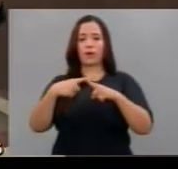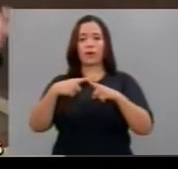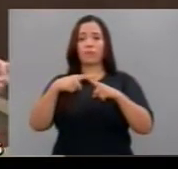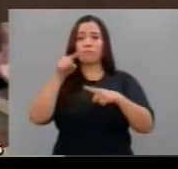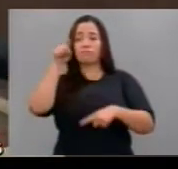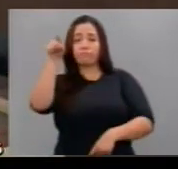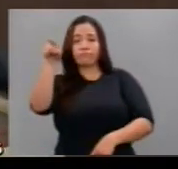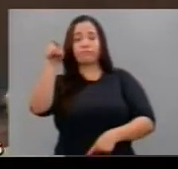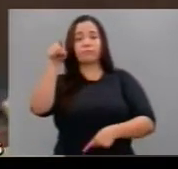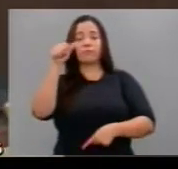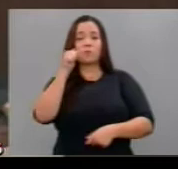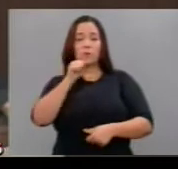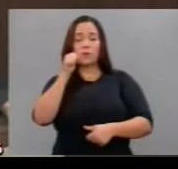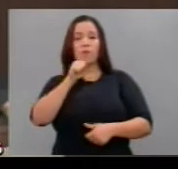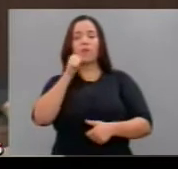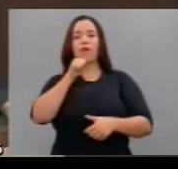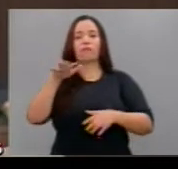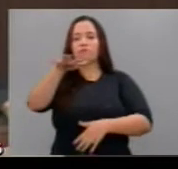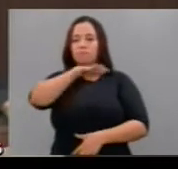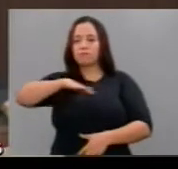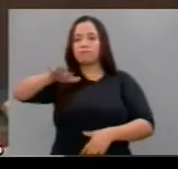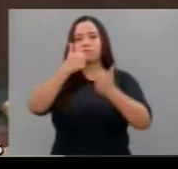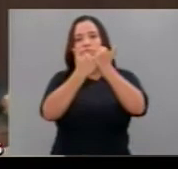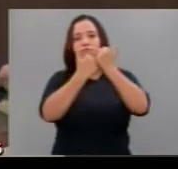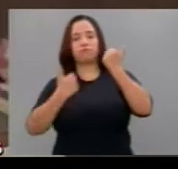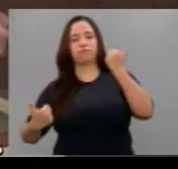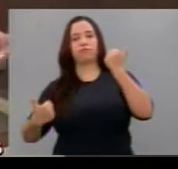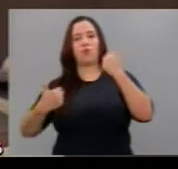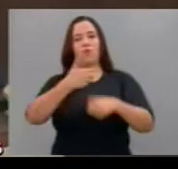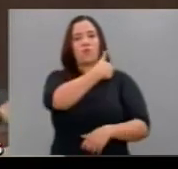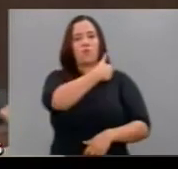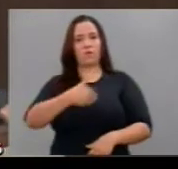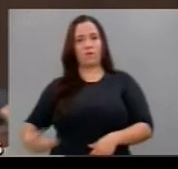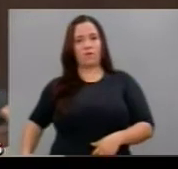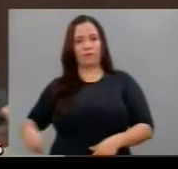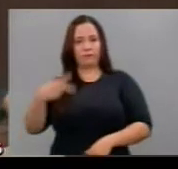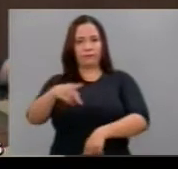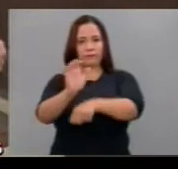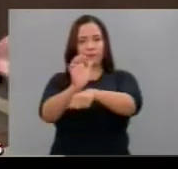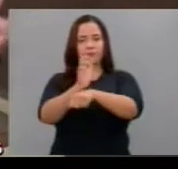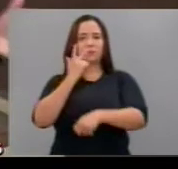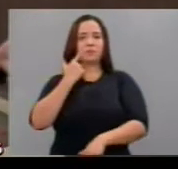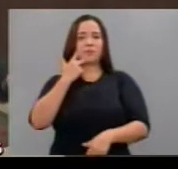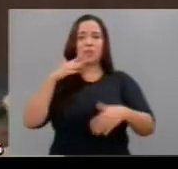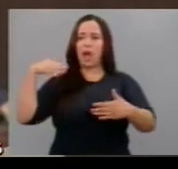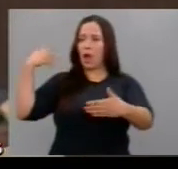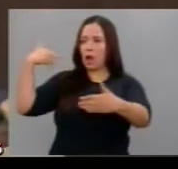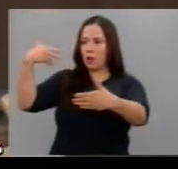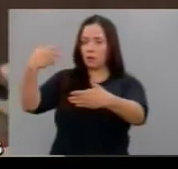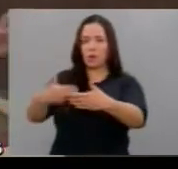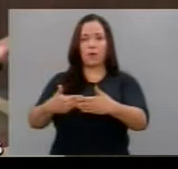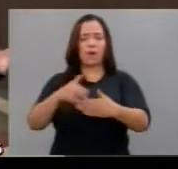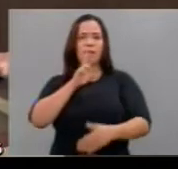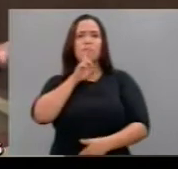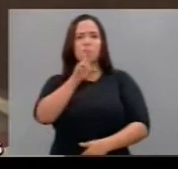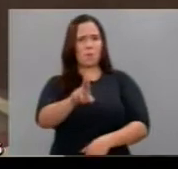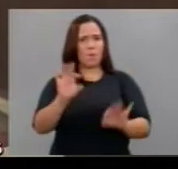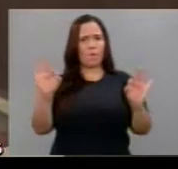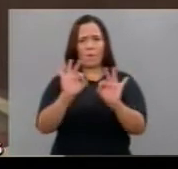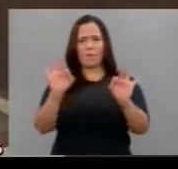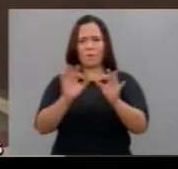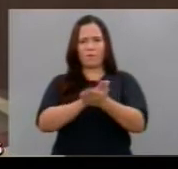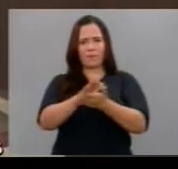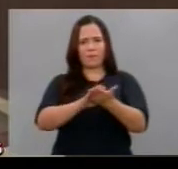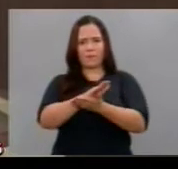núcleo central do governo. Veja, até agora não houve resposta. E eu li